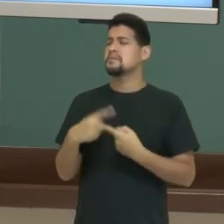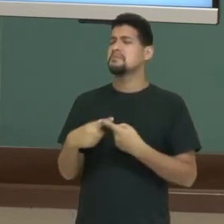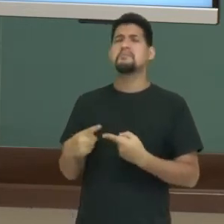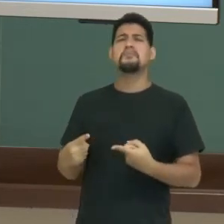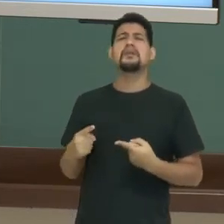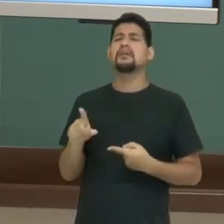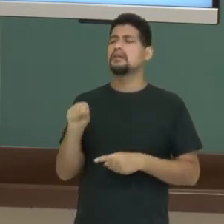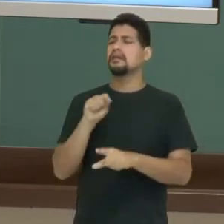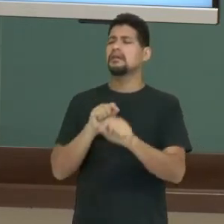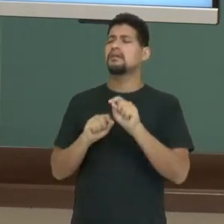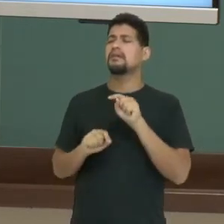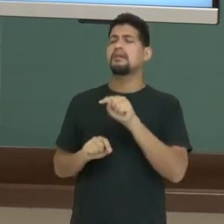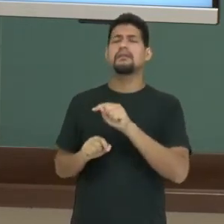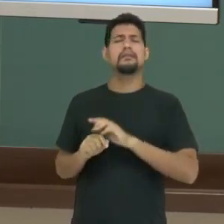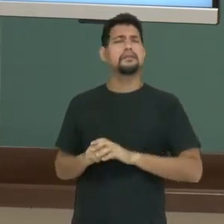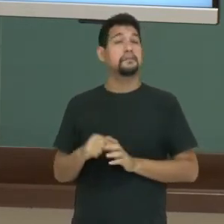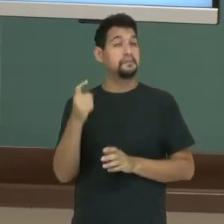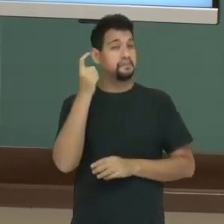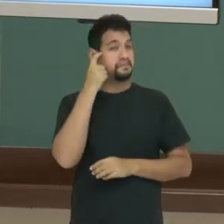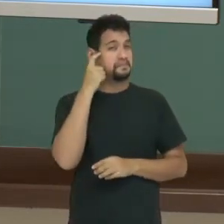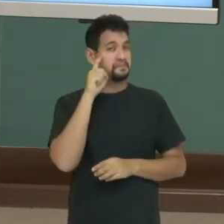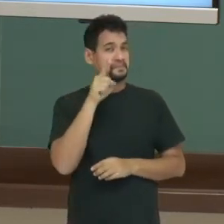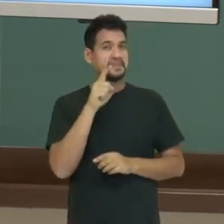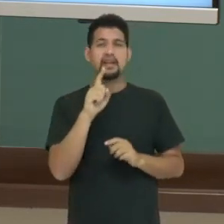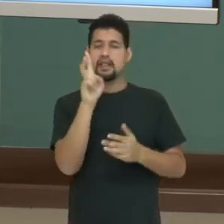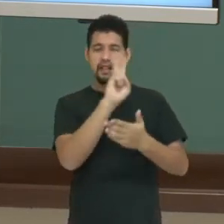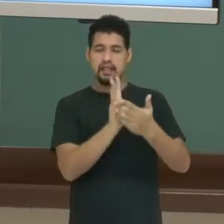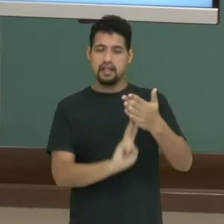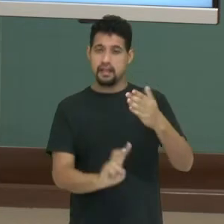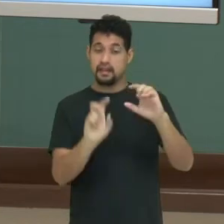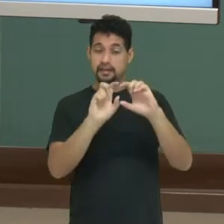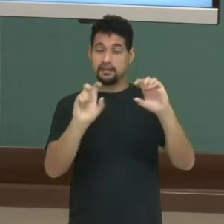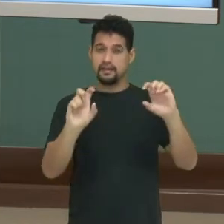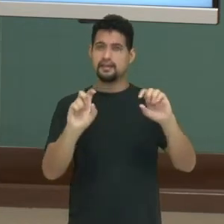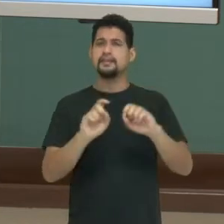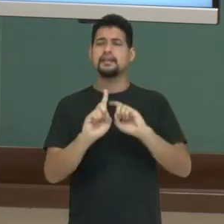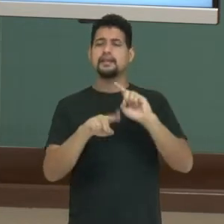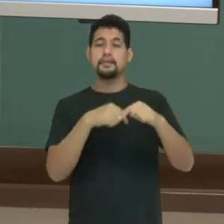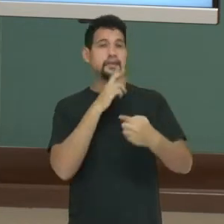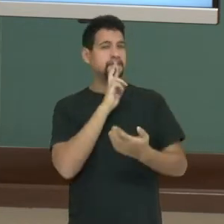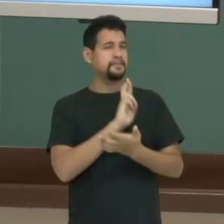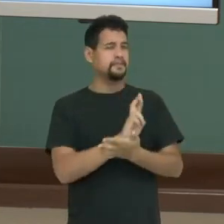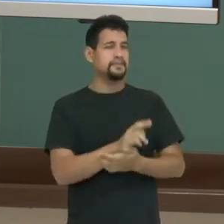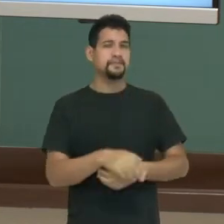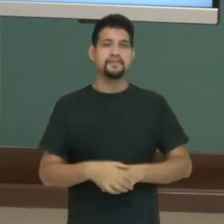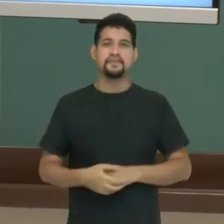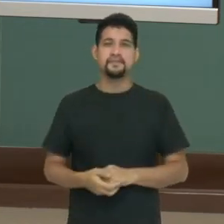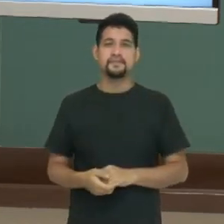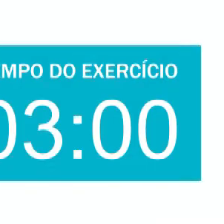foi escolhido? Pense sobre isso, releia o trecho e responda.